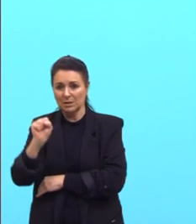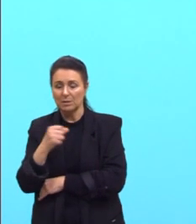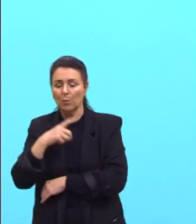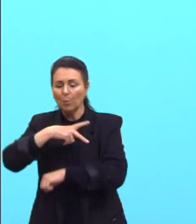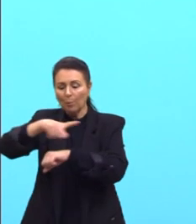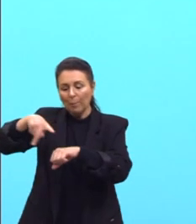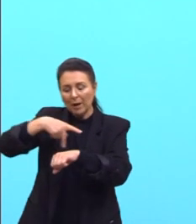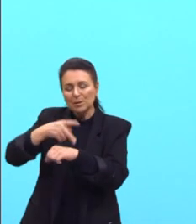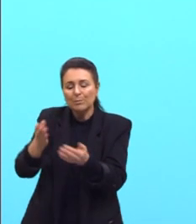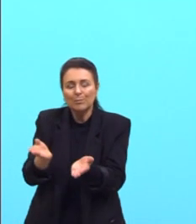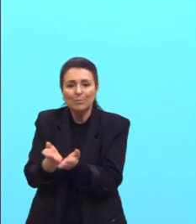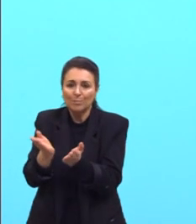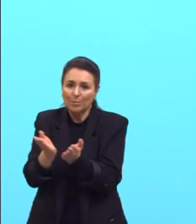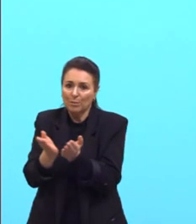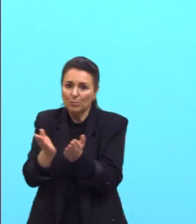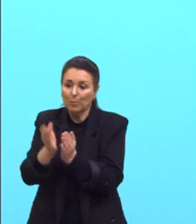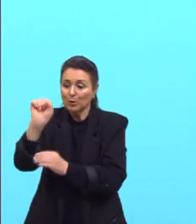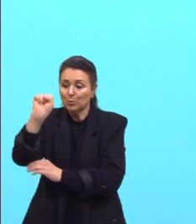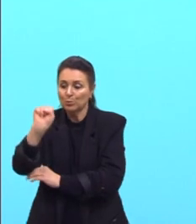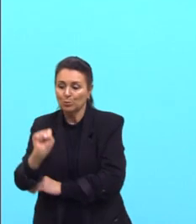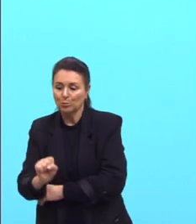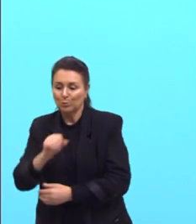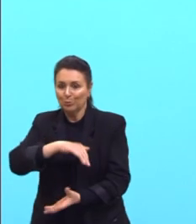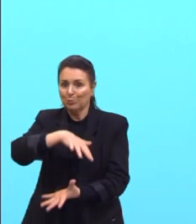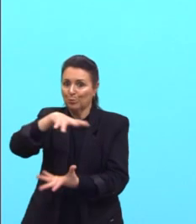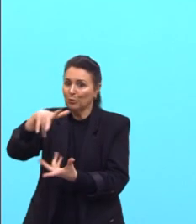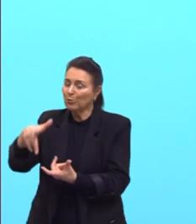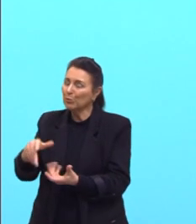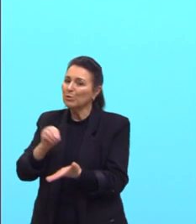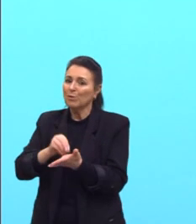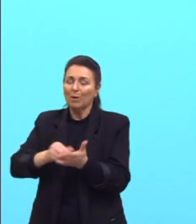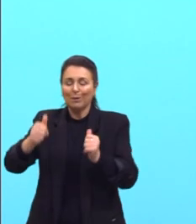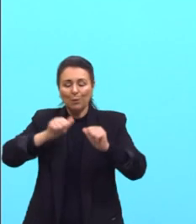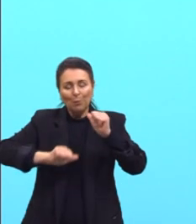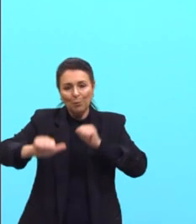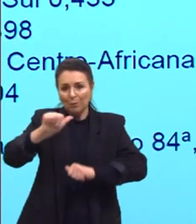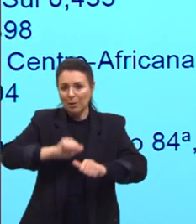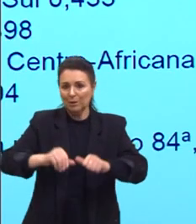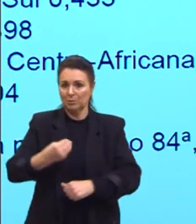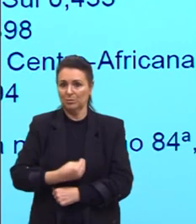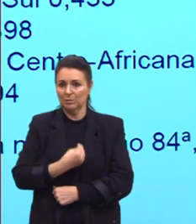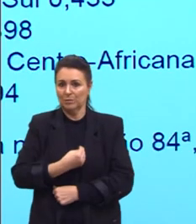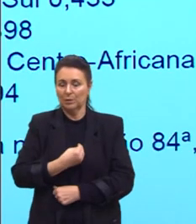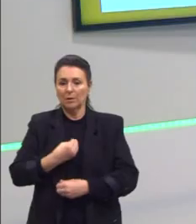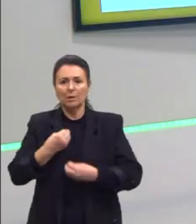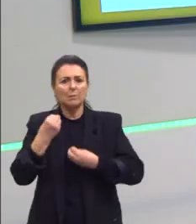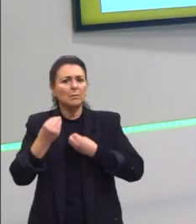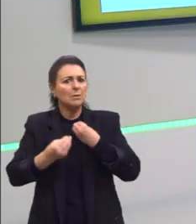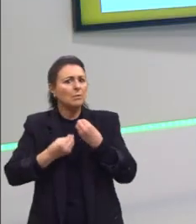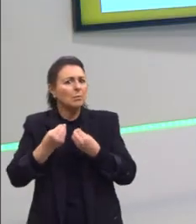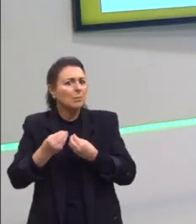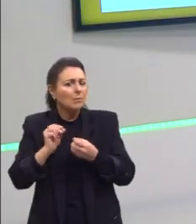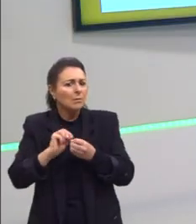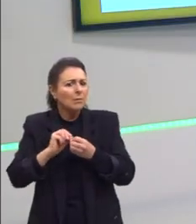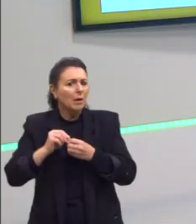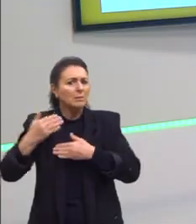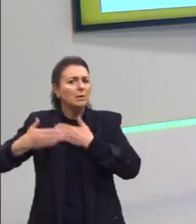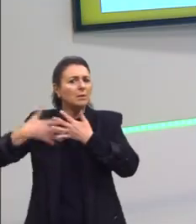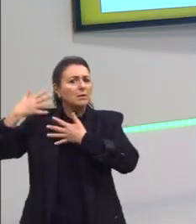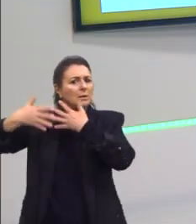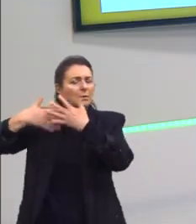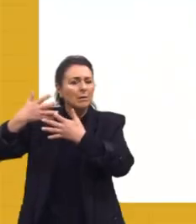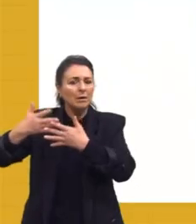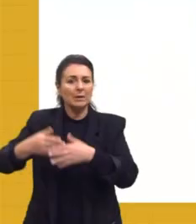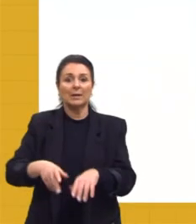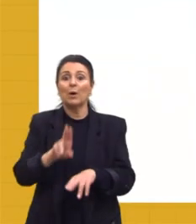mais pobres aí que não consegue ter tanta qualidade de vida tá mas como é que agente faz para desenvolver isso aí a gente usa uma coisinha